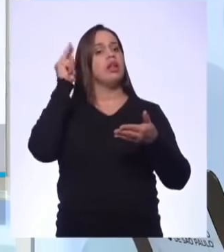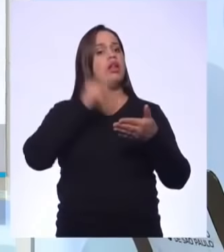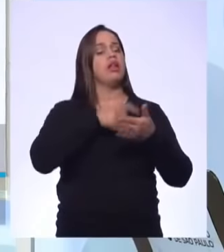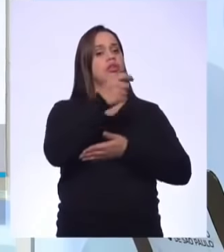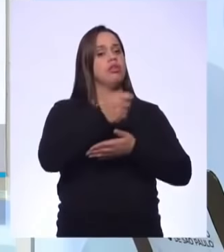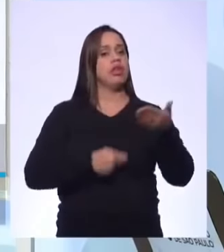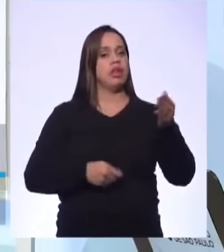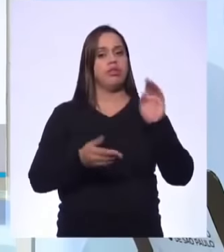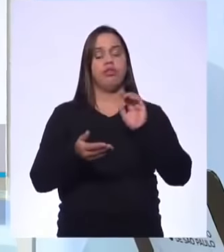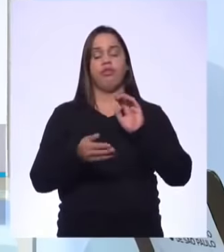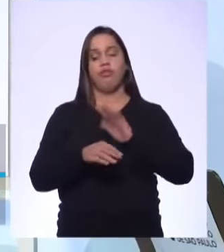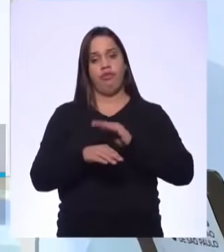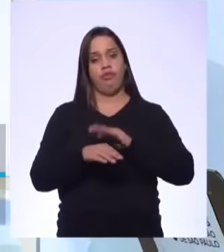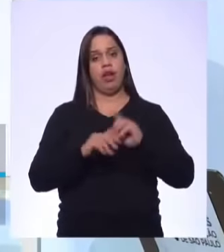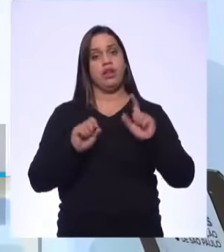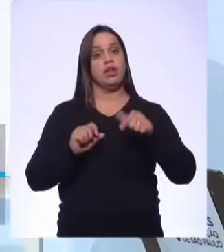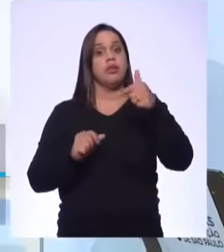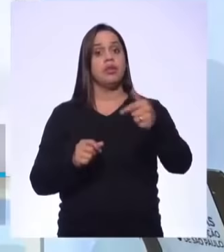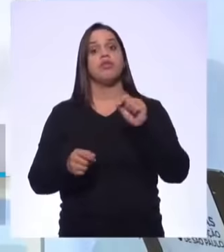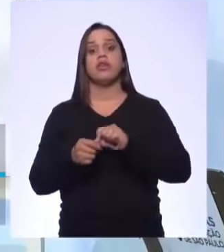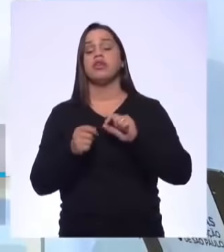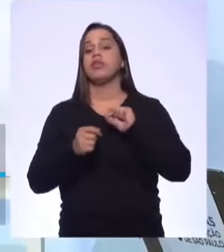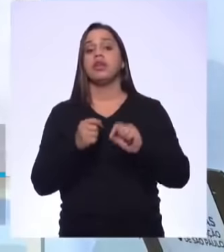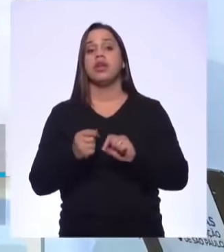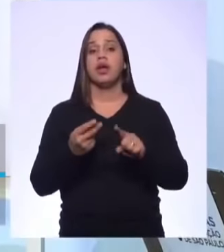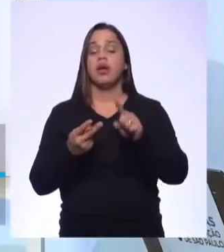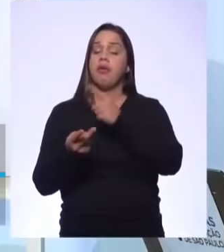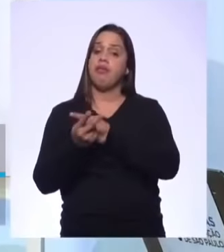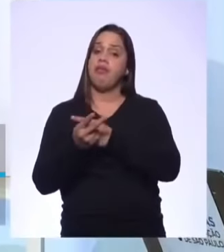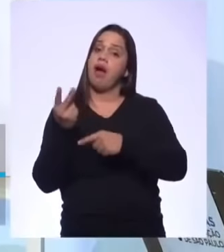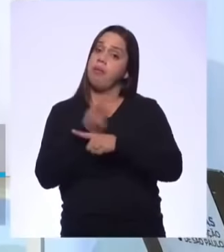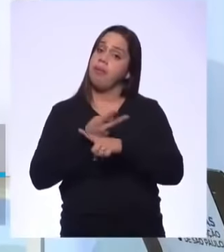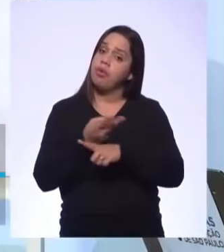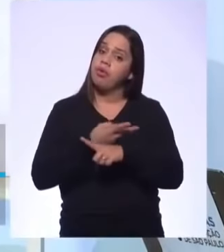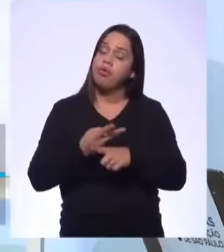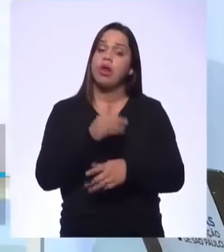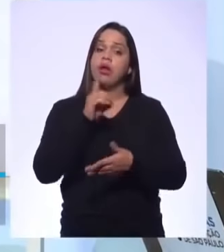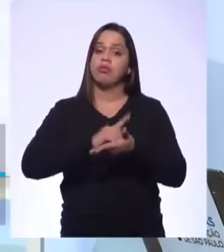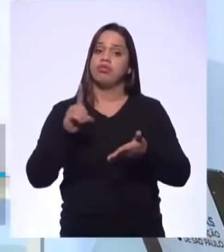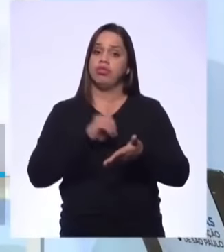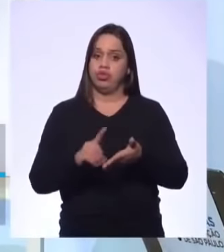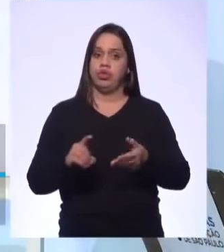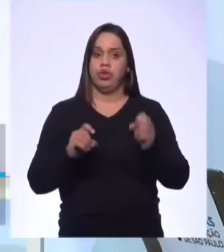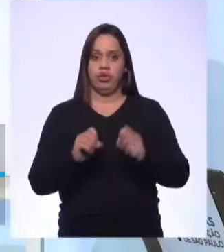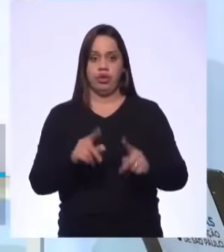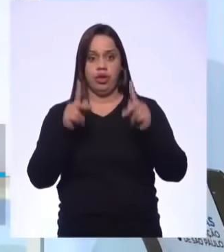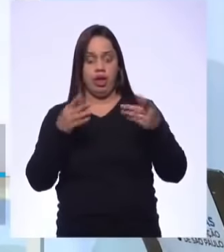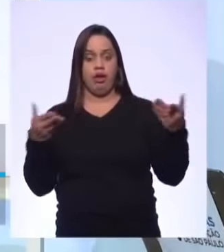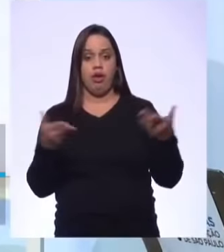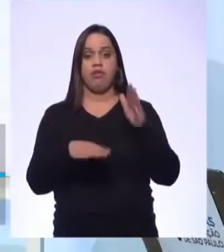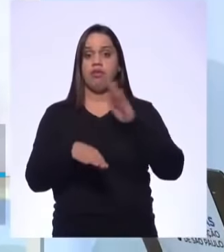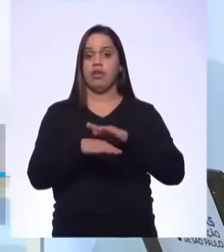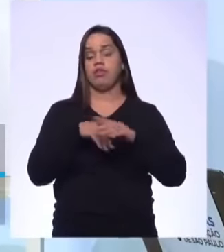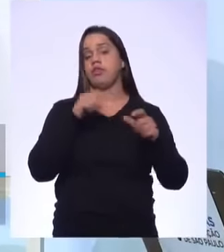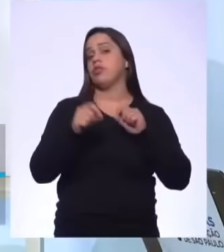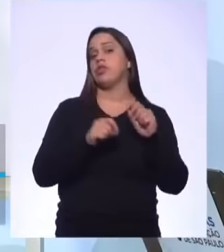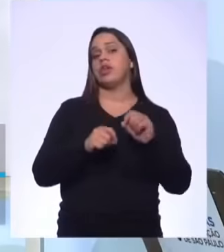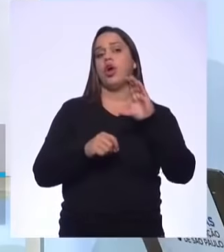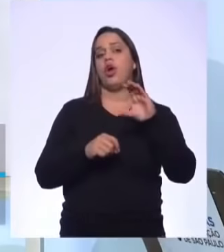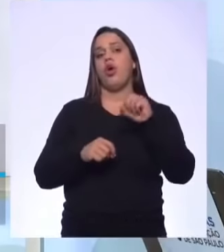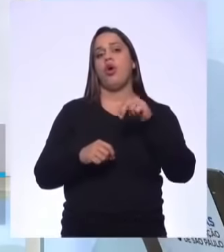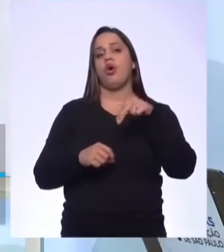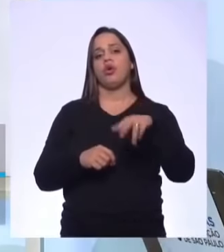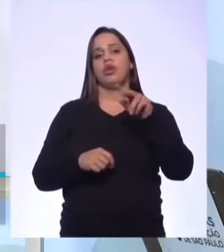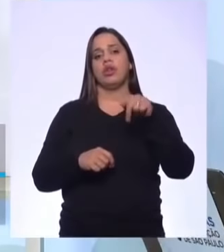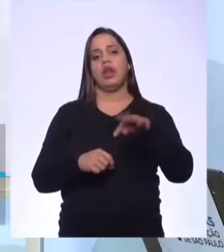isso. Depois você vai fazer o quê? Você vai procurar no dicionário, tá? Então, agora nós vamos fazer o cognates, né? Que